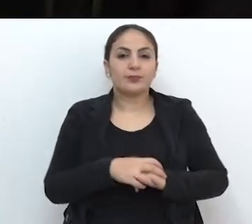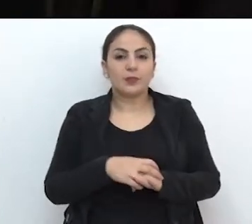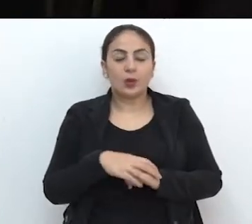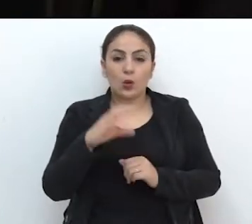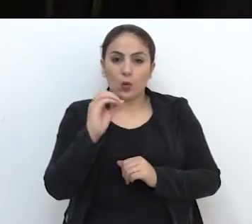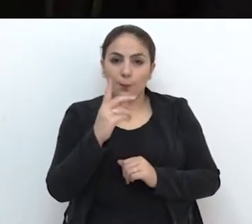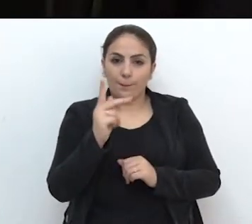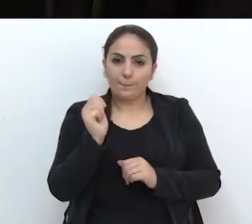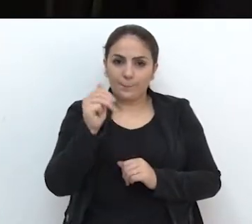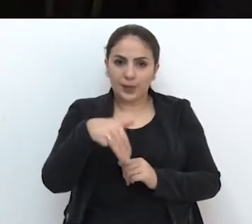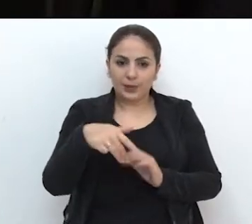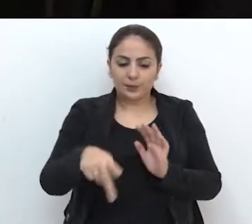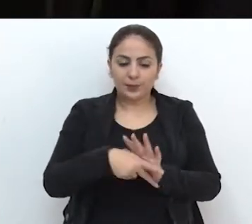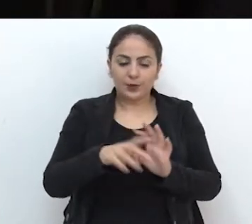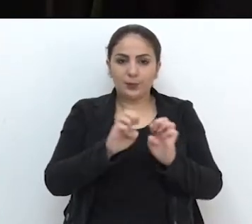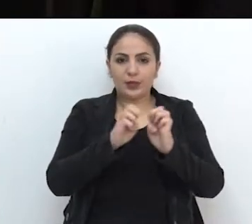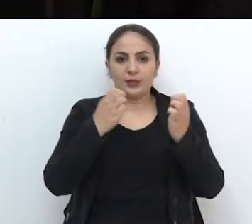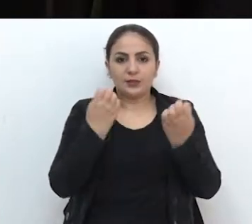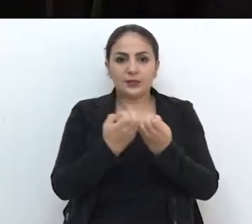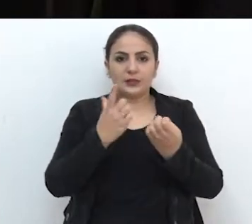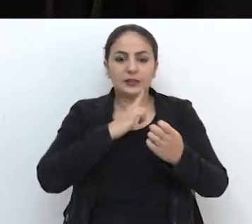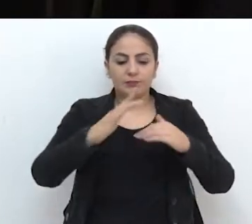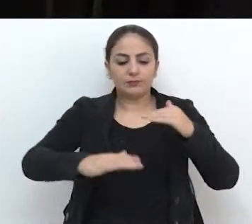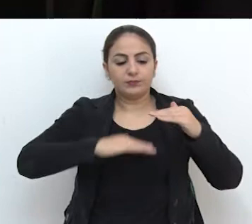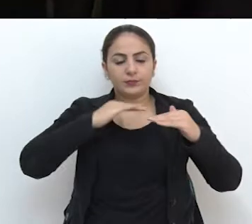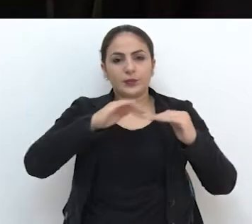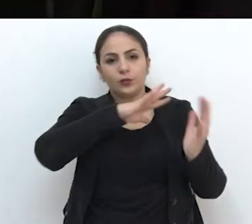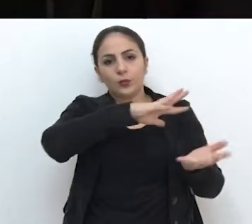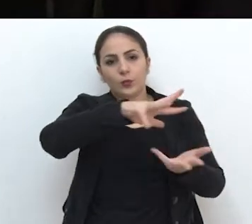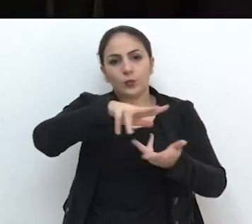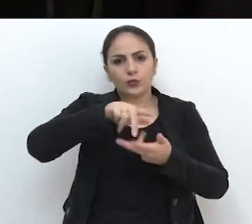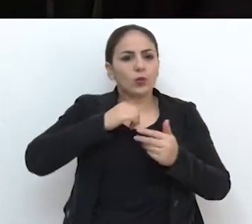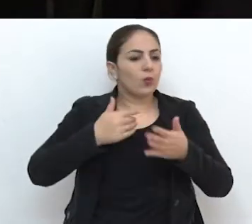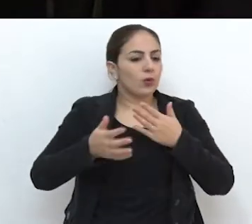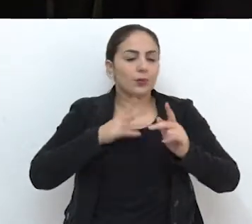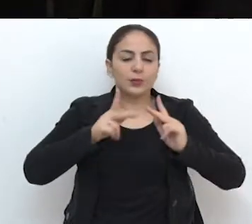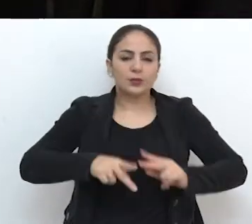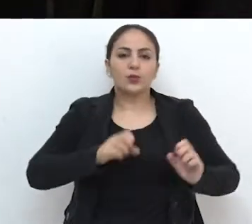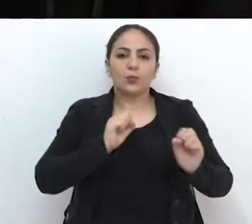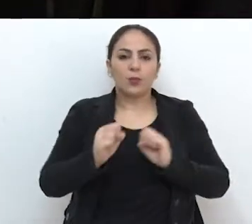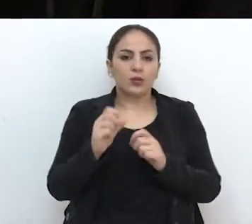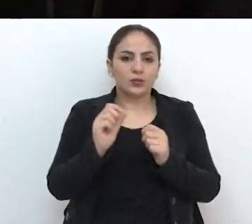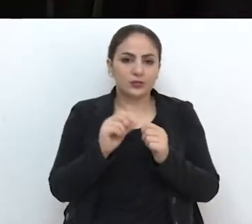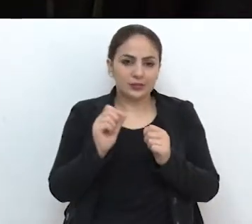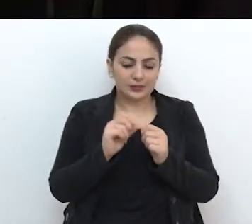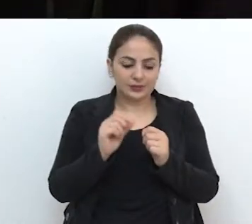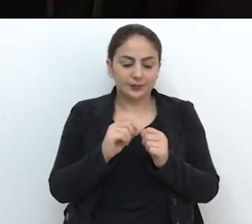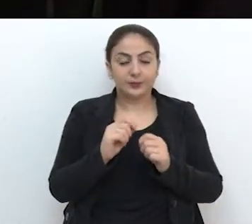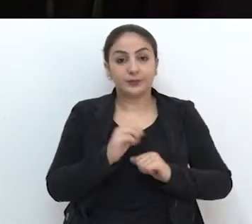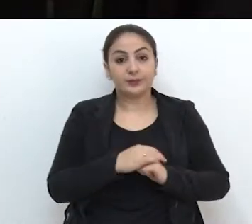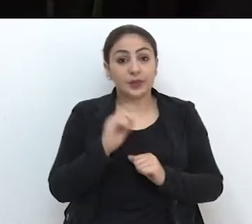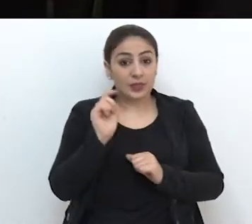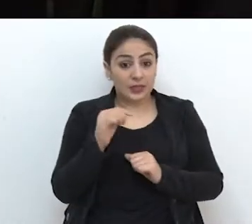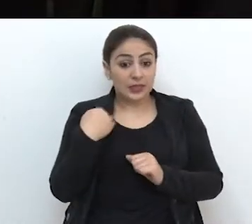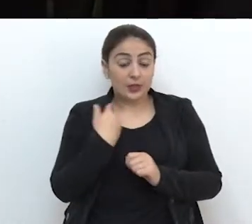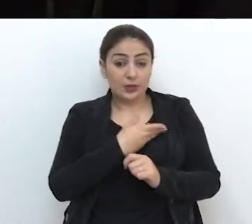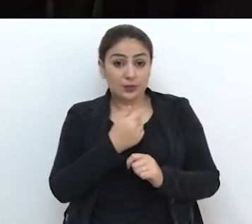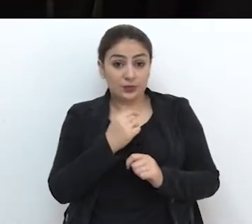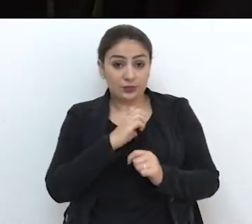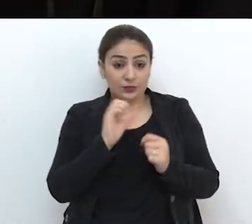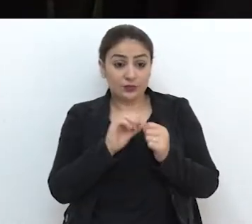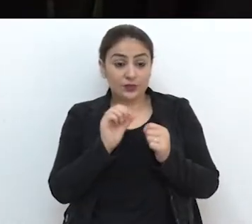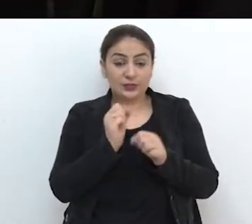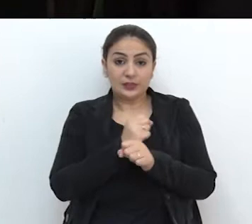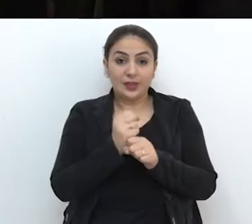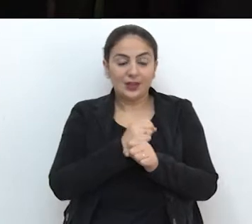que é um evento que tem a nível mundial, qualquer pessoa que faz CrossFit pode fazer. Então ali eu fiz esse ano